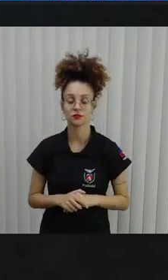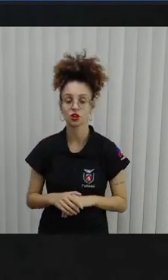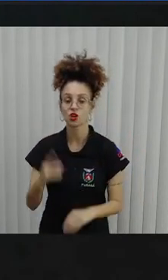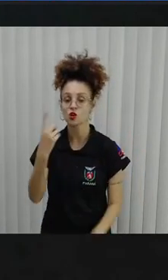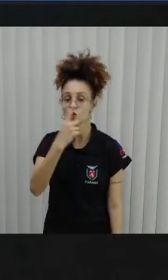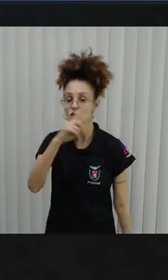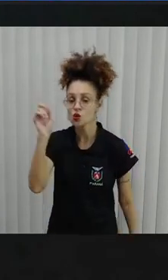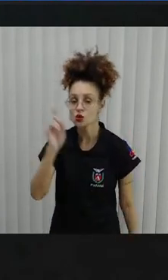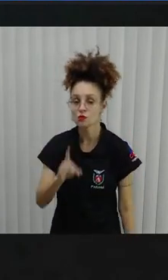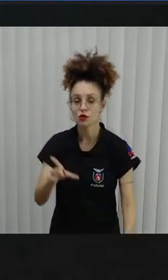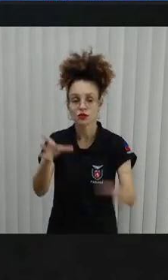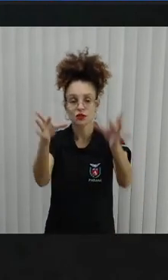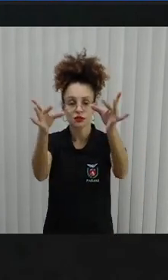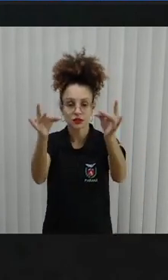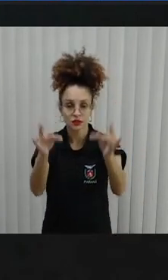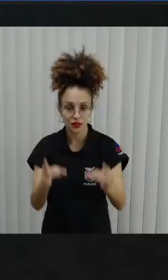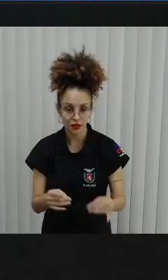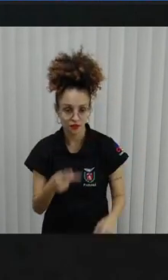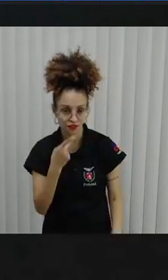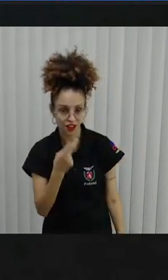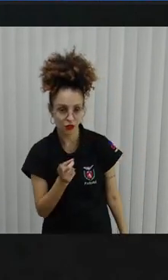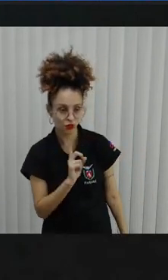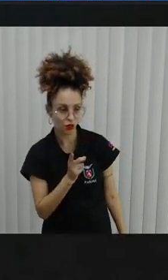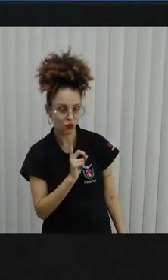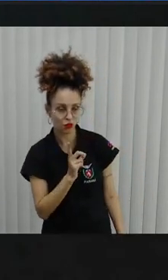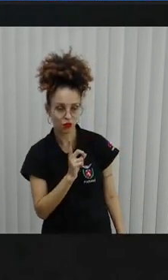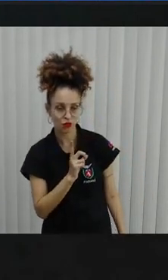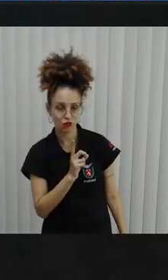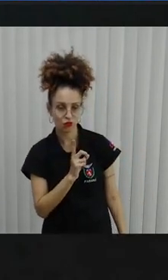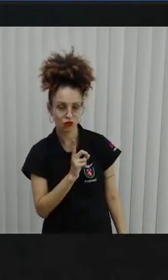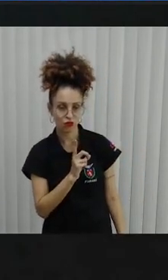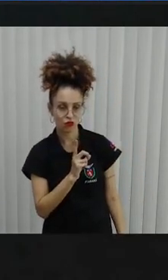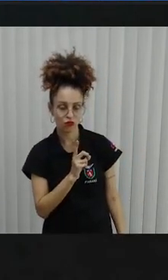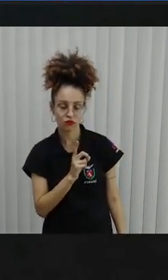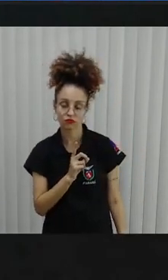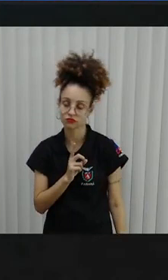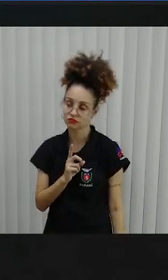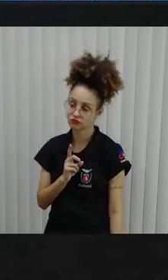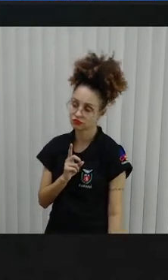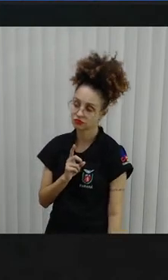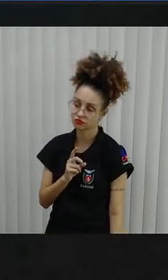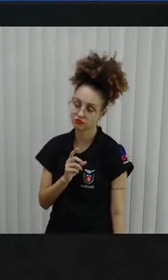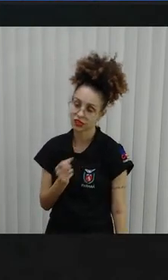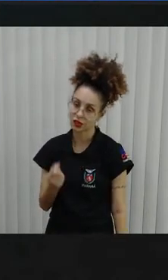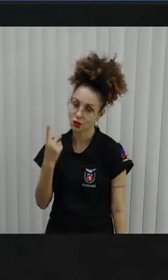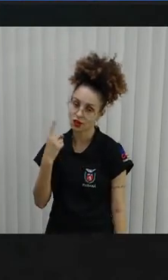último detalhe, eu falo desse último detalhe, Marcelo, ou não? É quase um